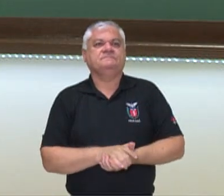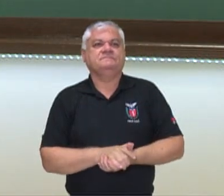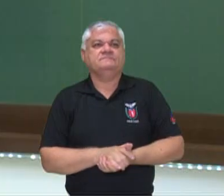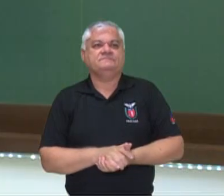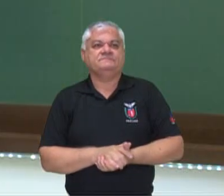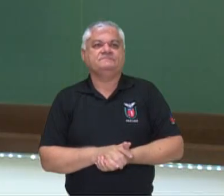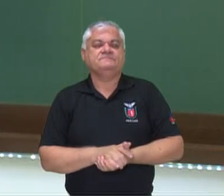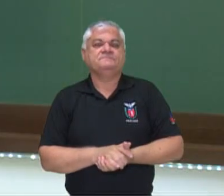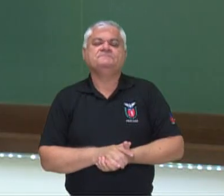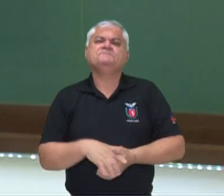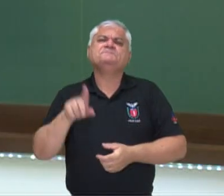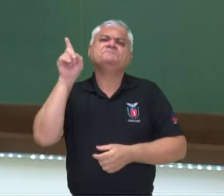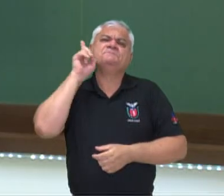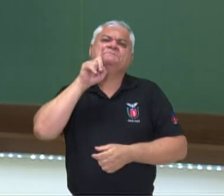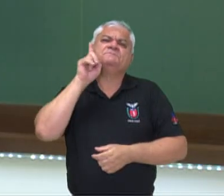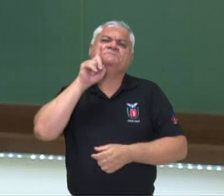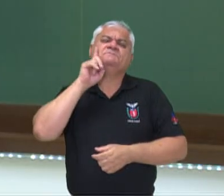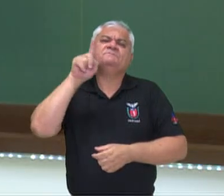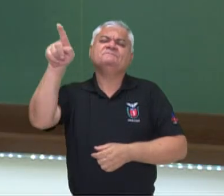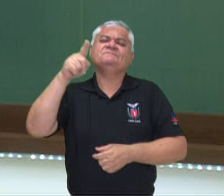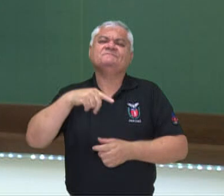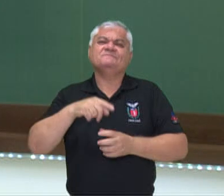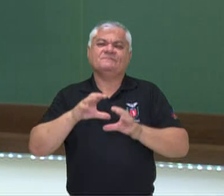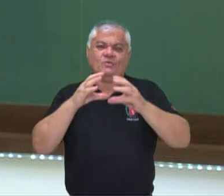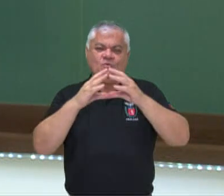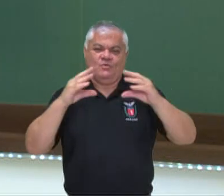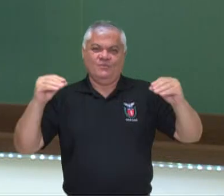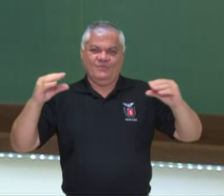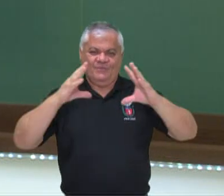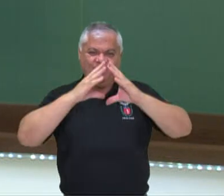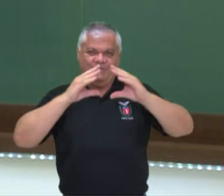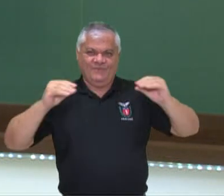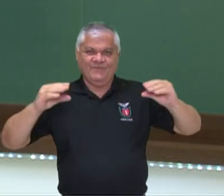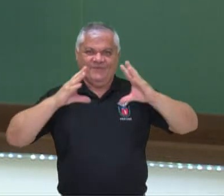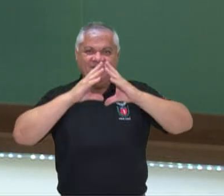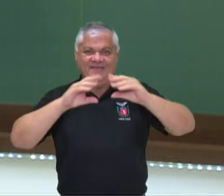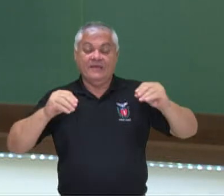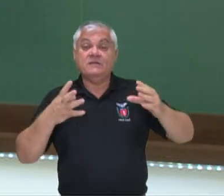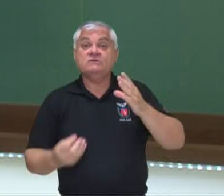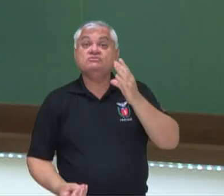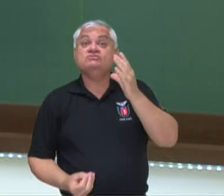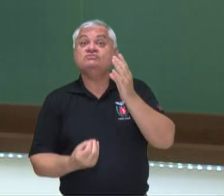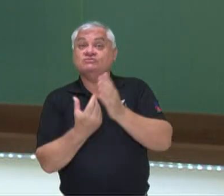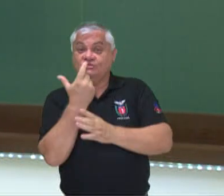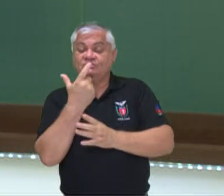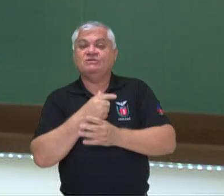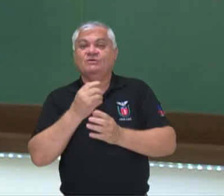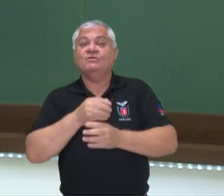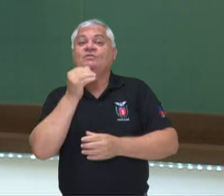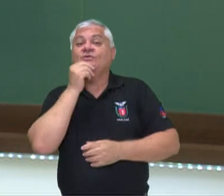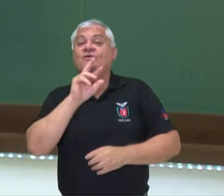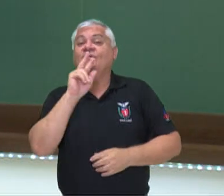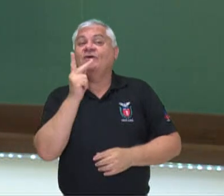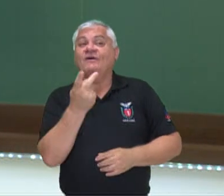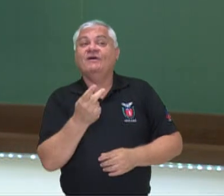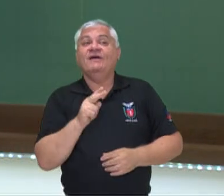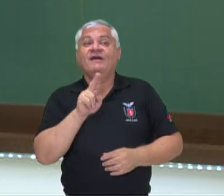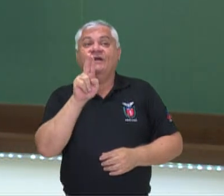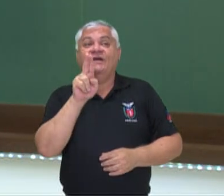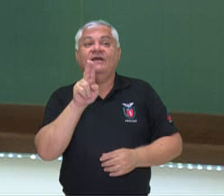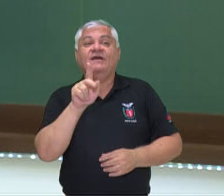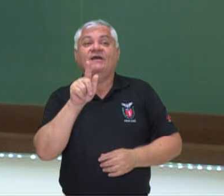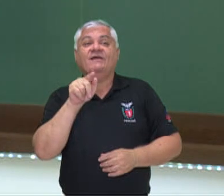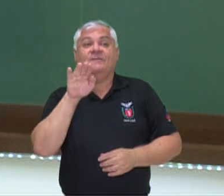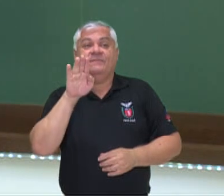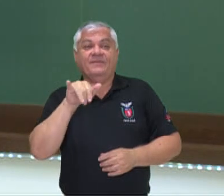O futebol americano, né? O futebol americano surgiu a partir do rugby, a gente já vai falar aqui, na verdade a partir